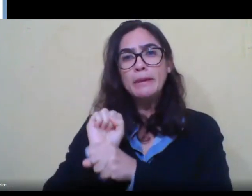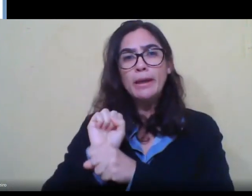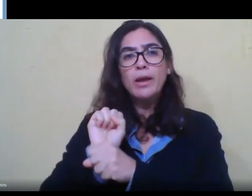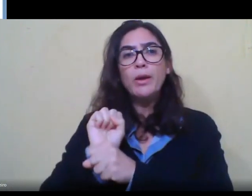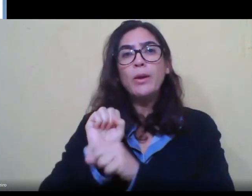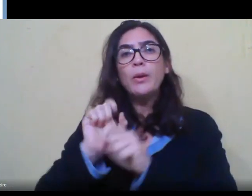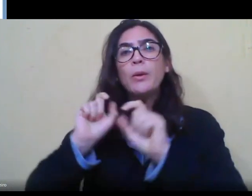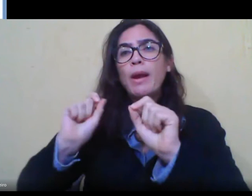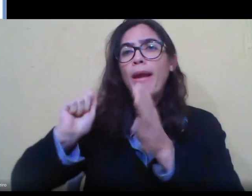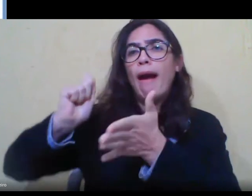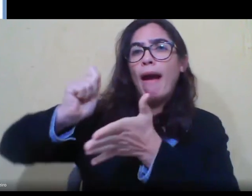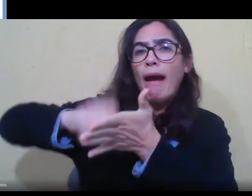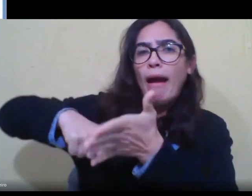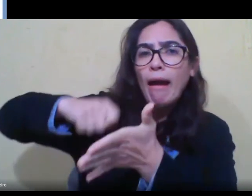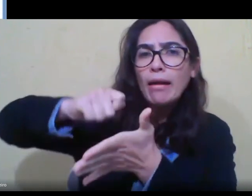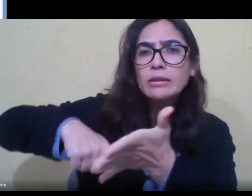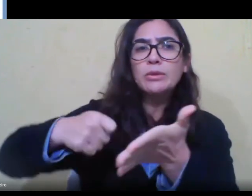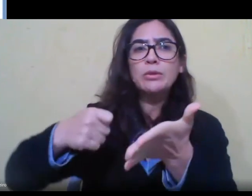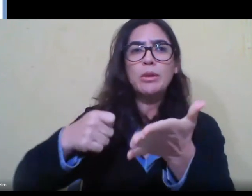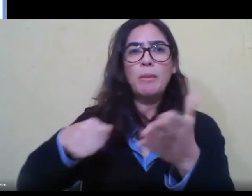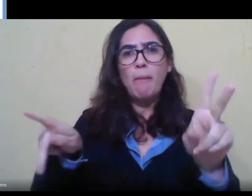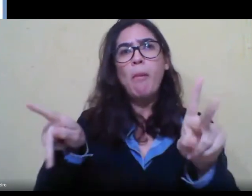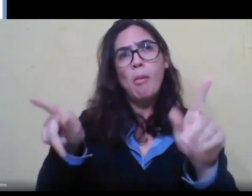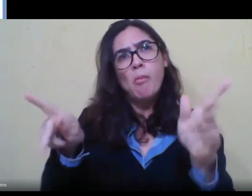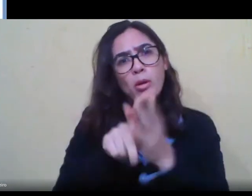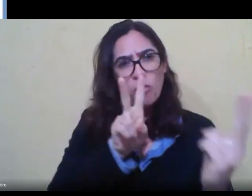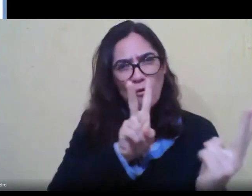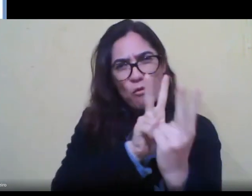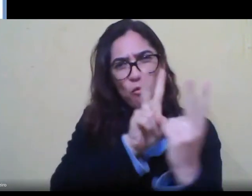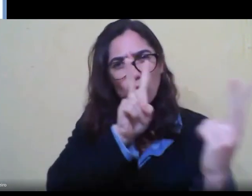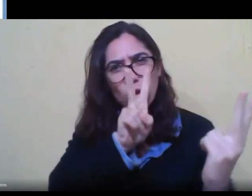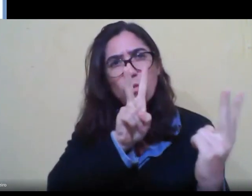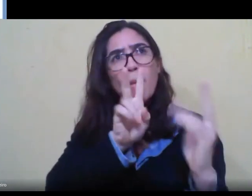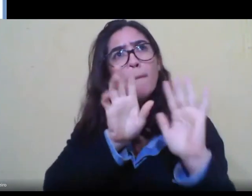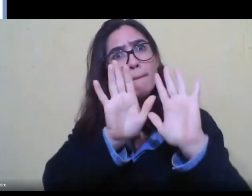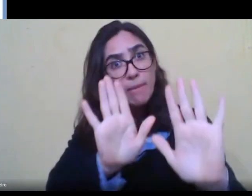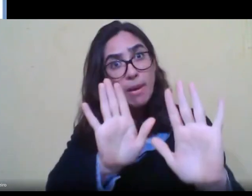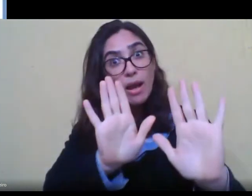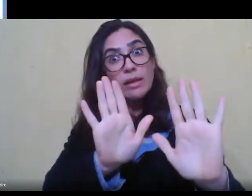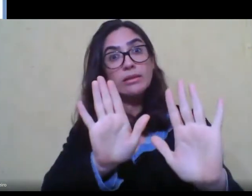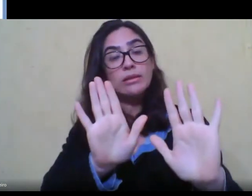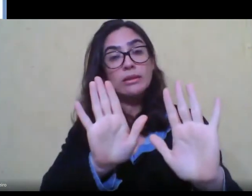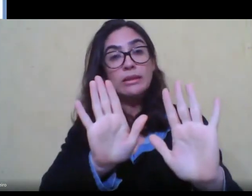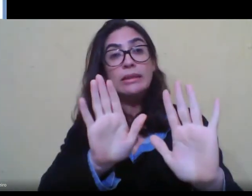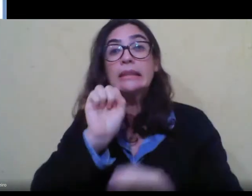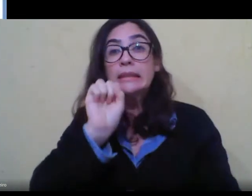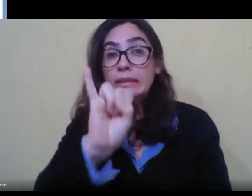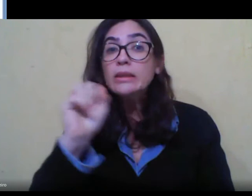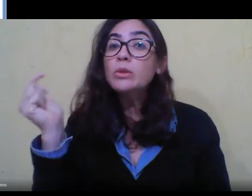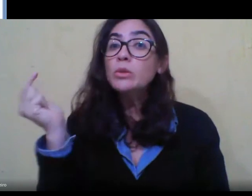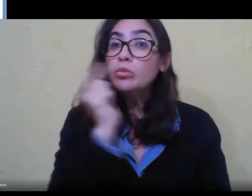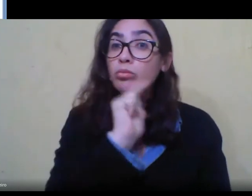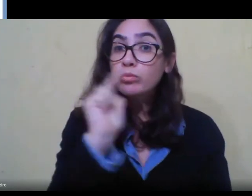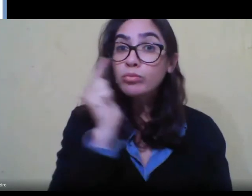mesmo que a gente tenha essas assinaturas, eu não tenho a certeza que isso vai